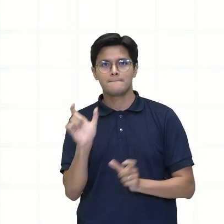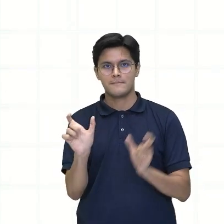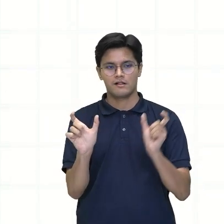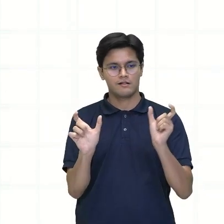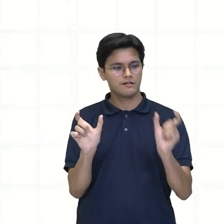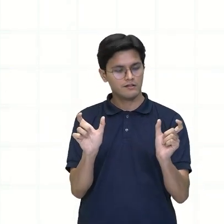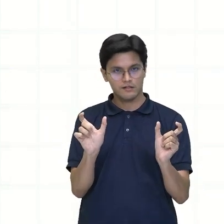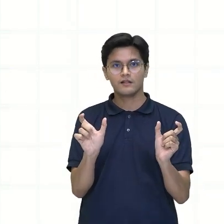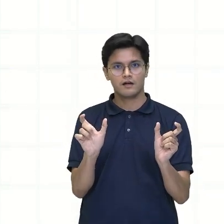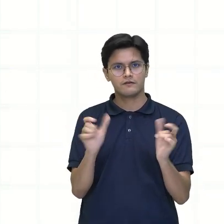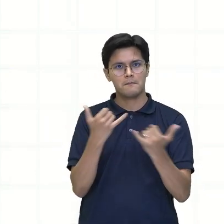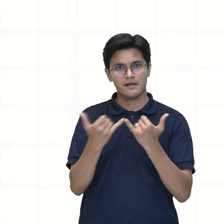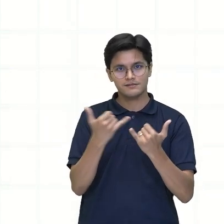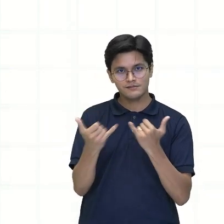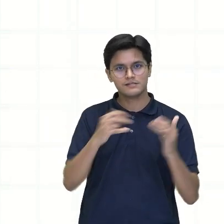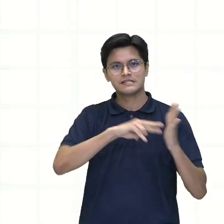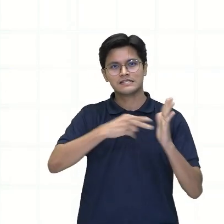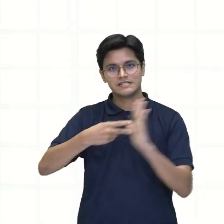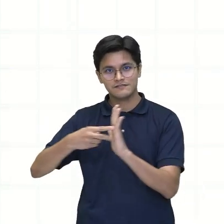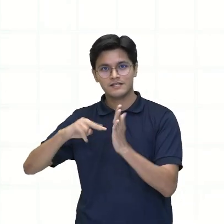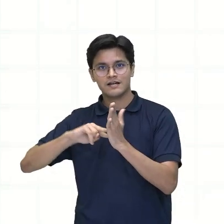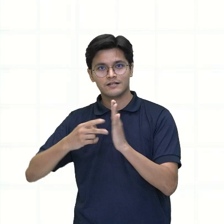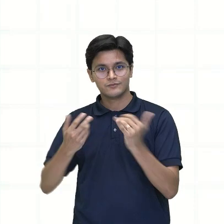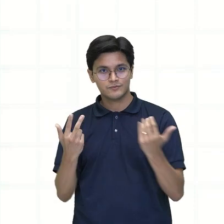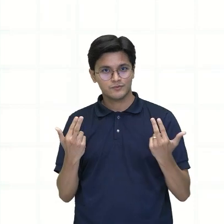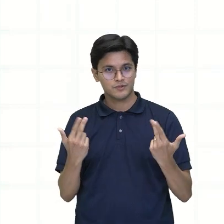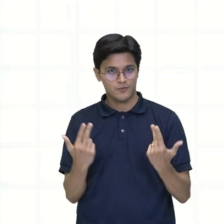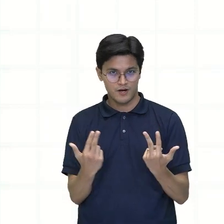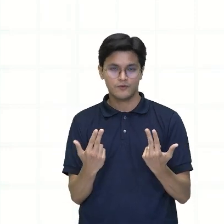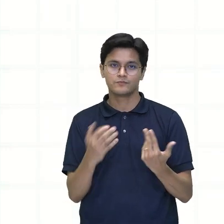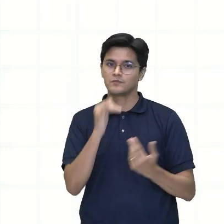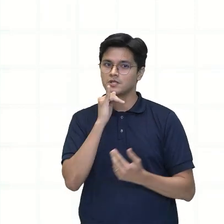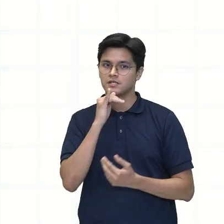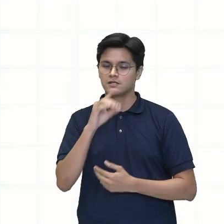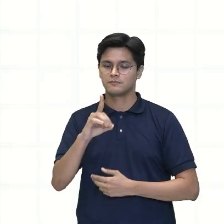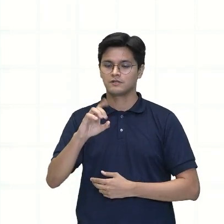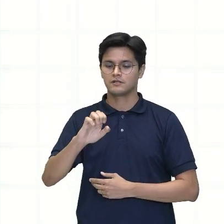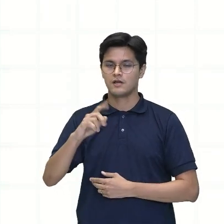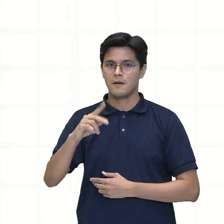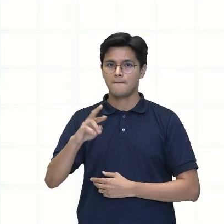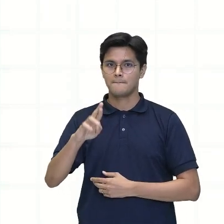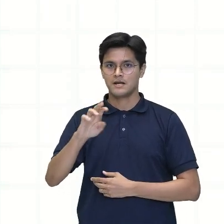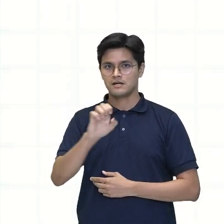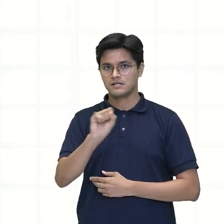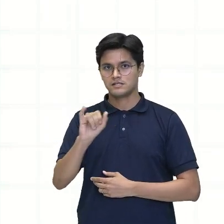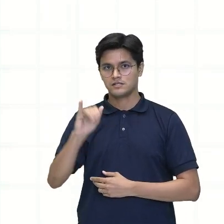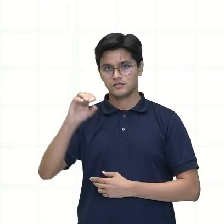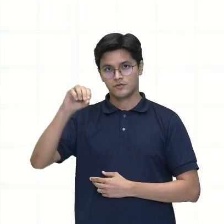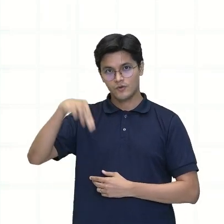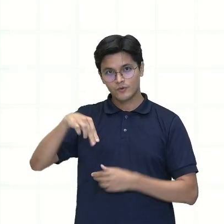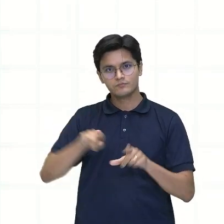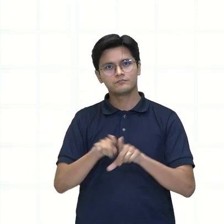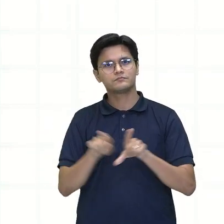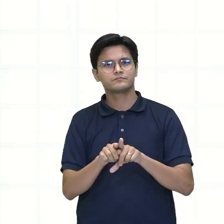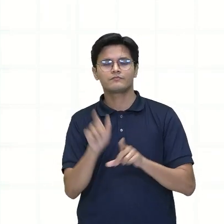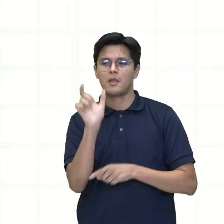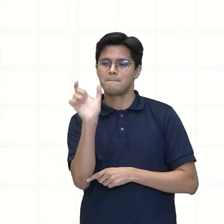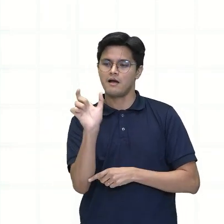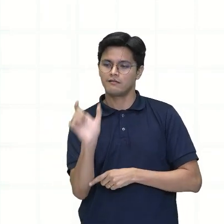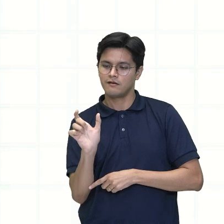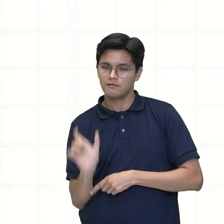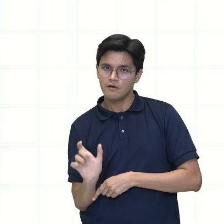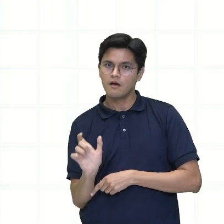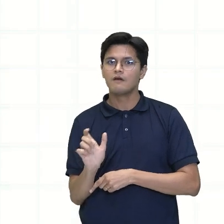Cognatas, cognate words, como por exemplo depression, palavras repetidas ou palavras